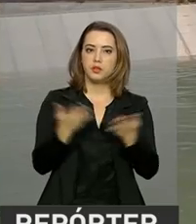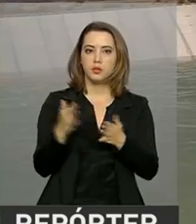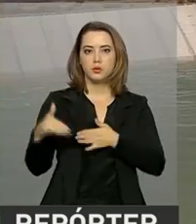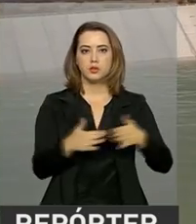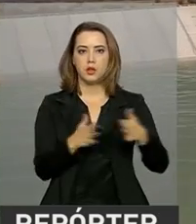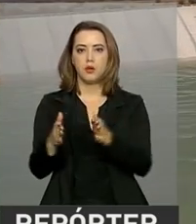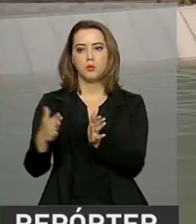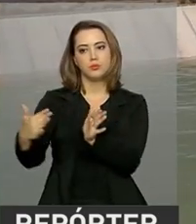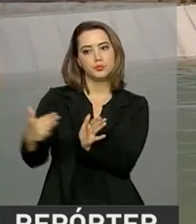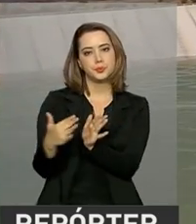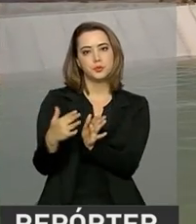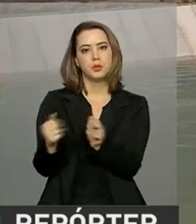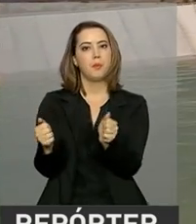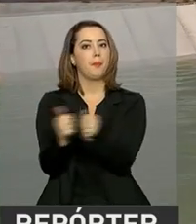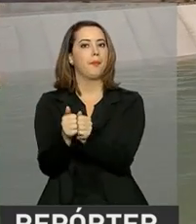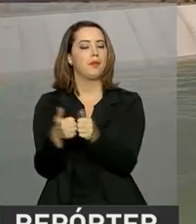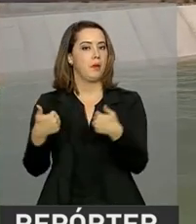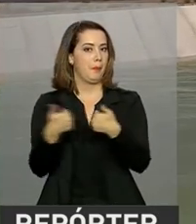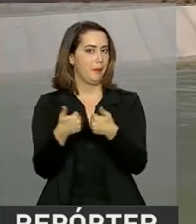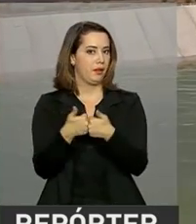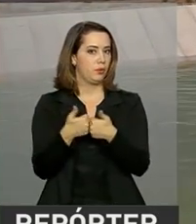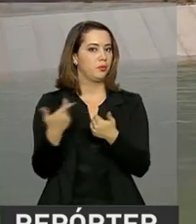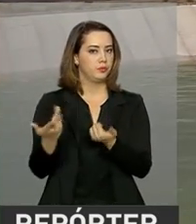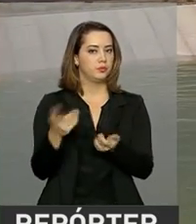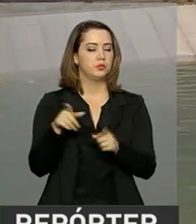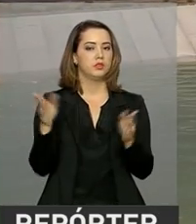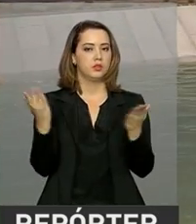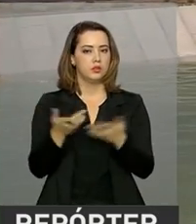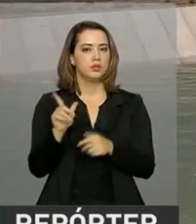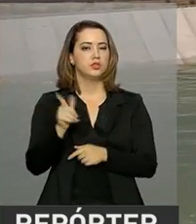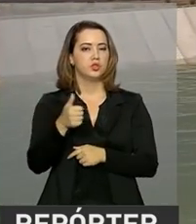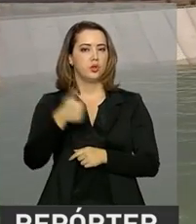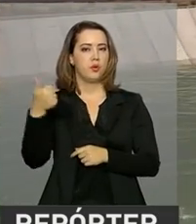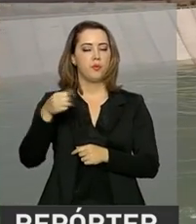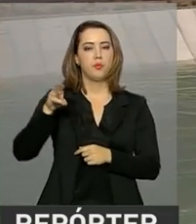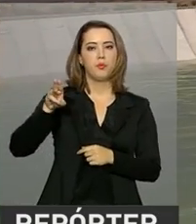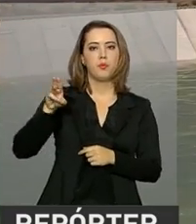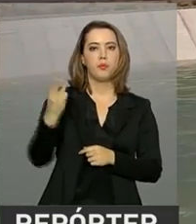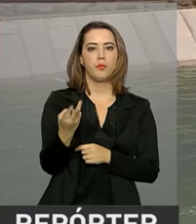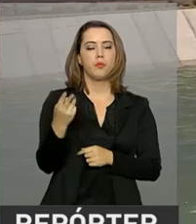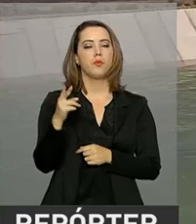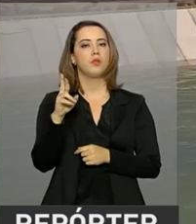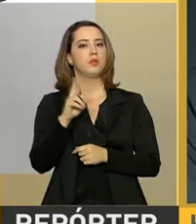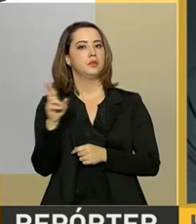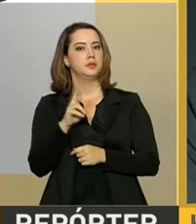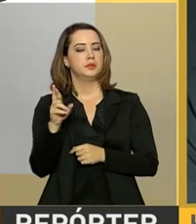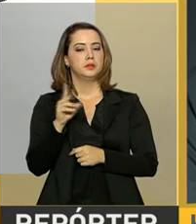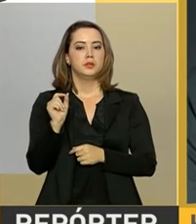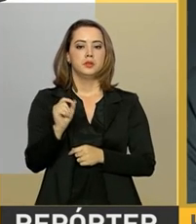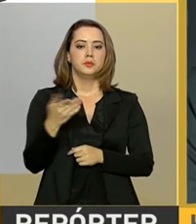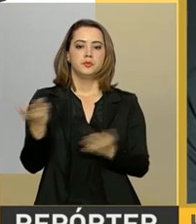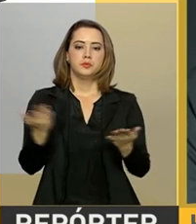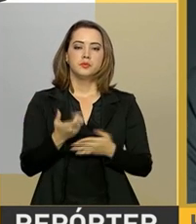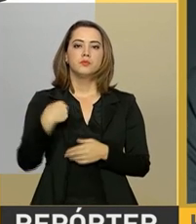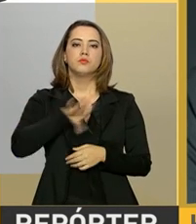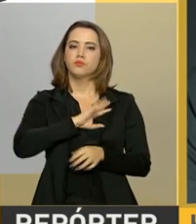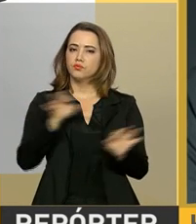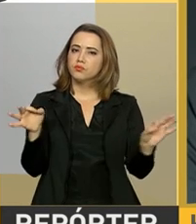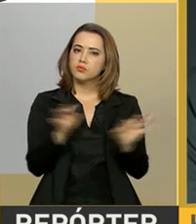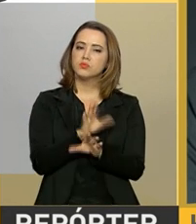o Total já investido na obra pelo governo federal é de R bilhão me de reais hoje cumprimos uma